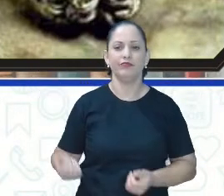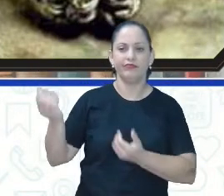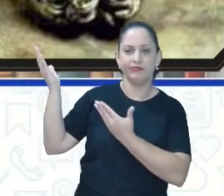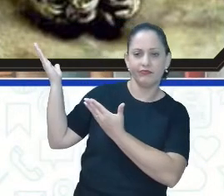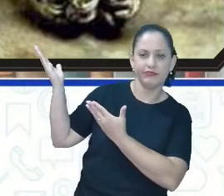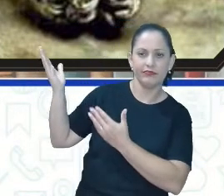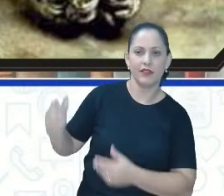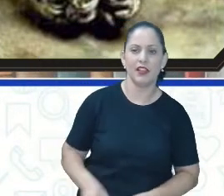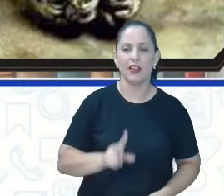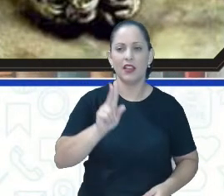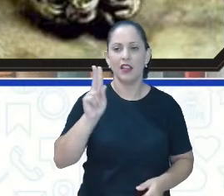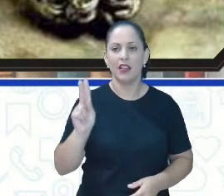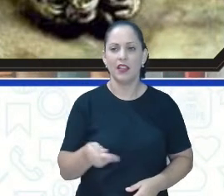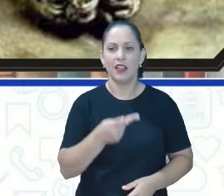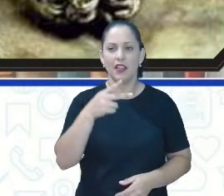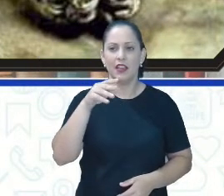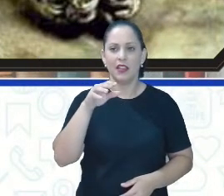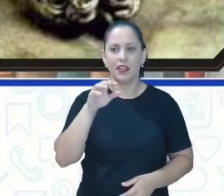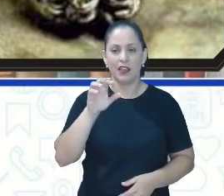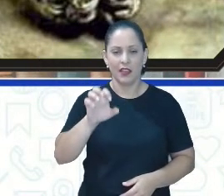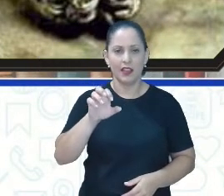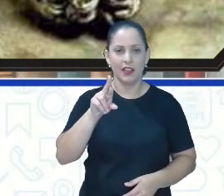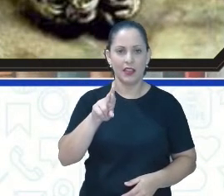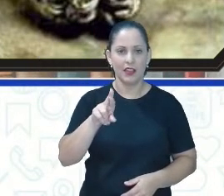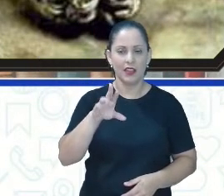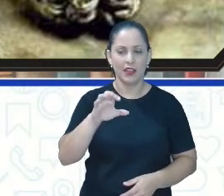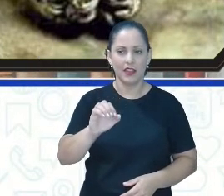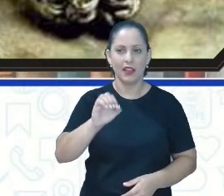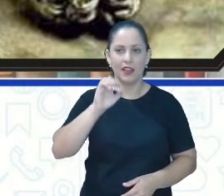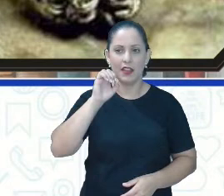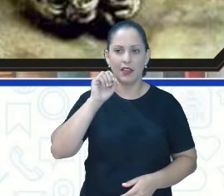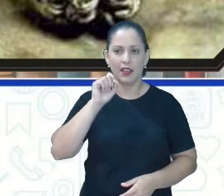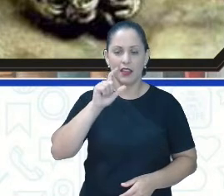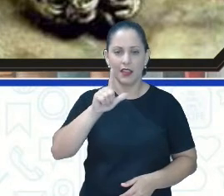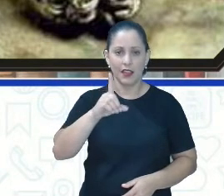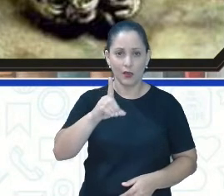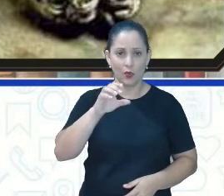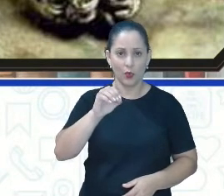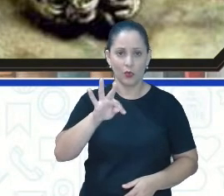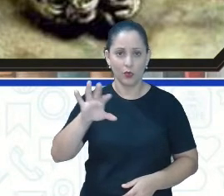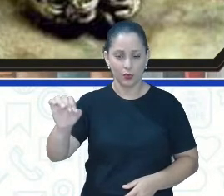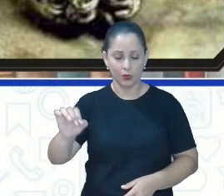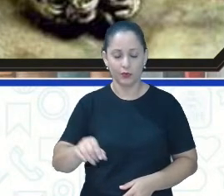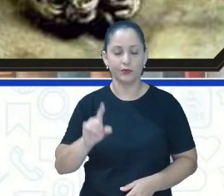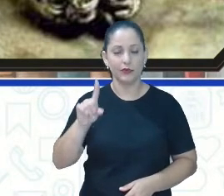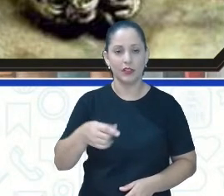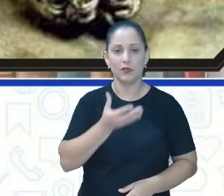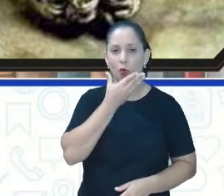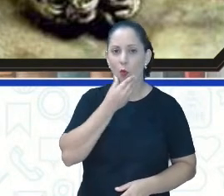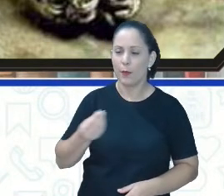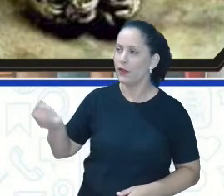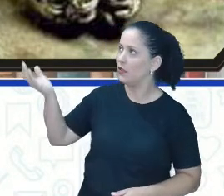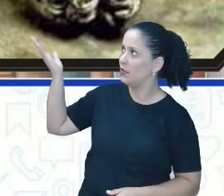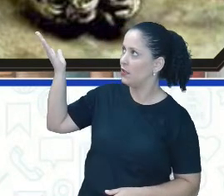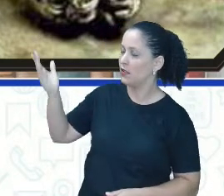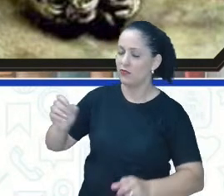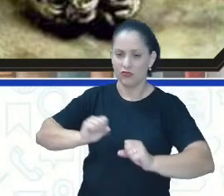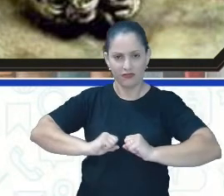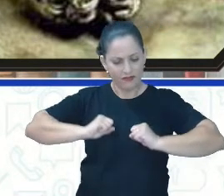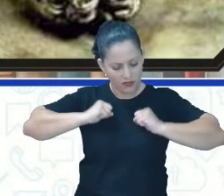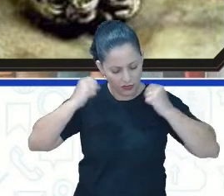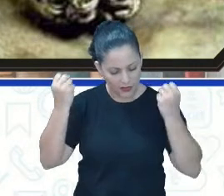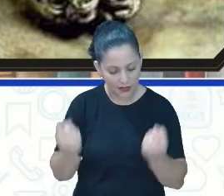como o pai da história, né? Então, Heródoto ele se dedicou ao estudo, né,